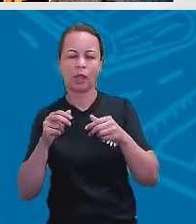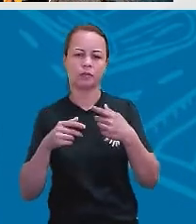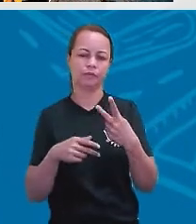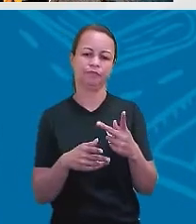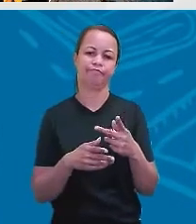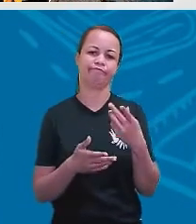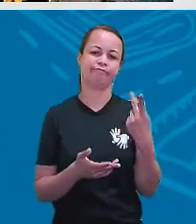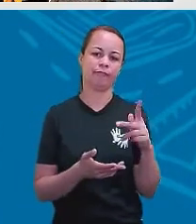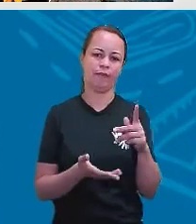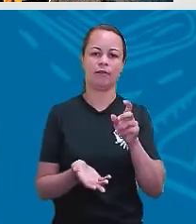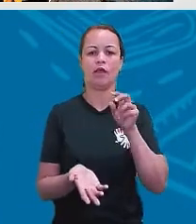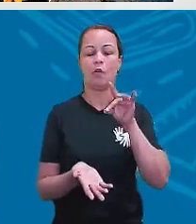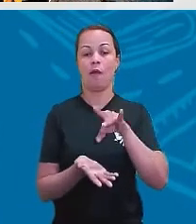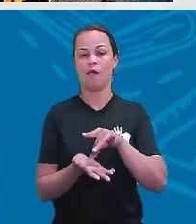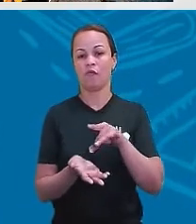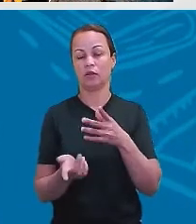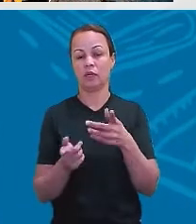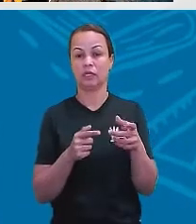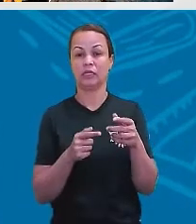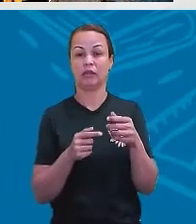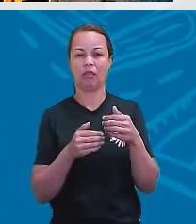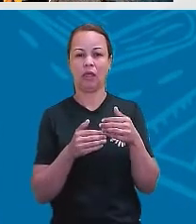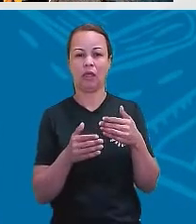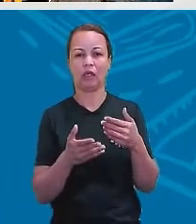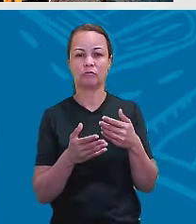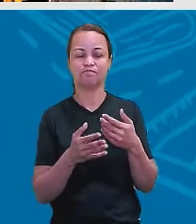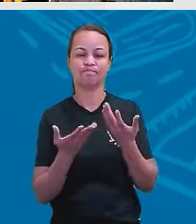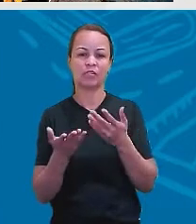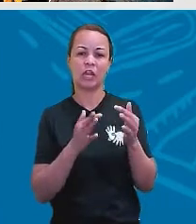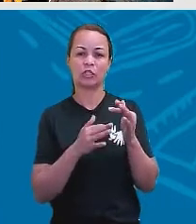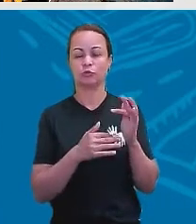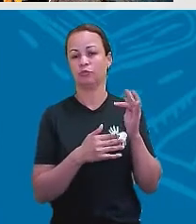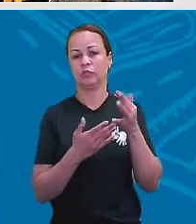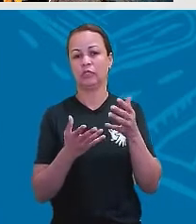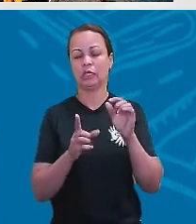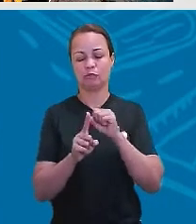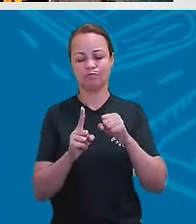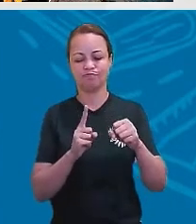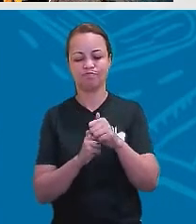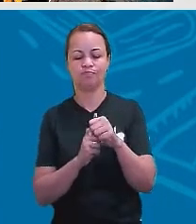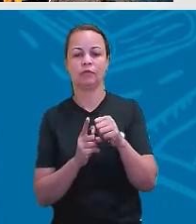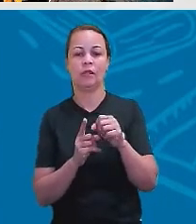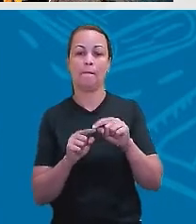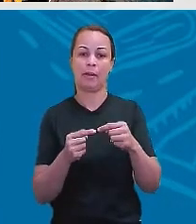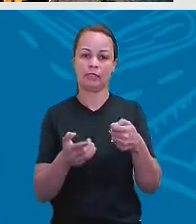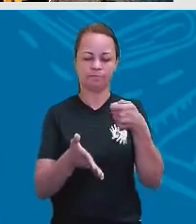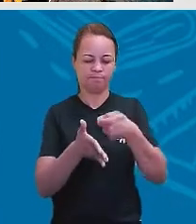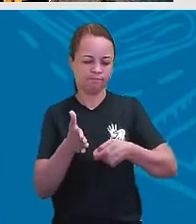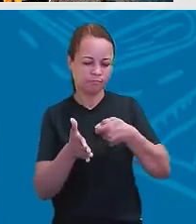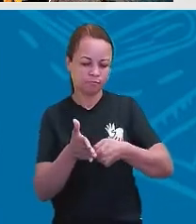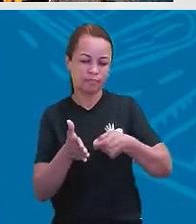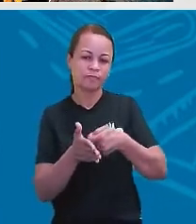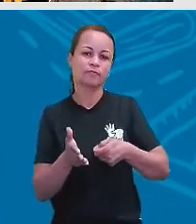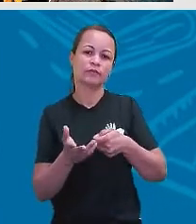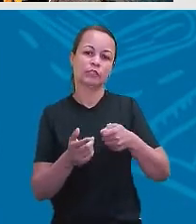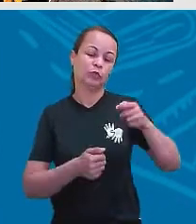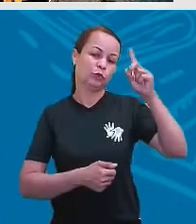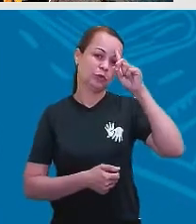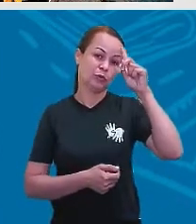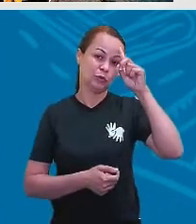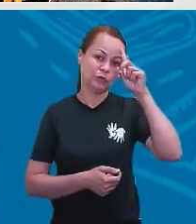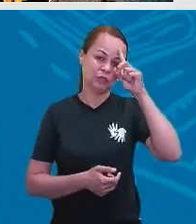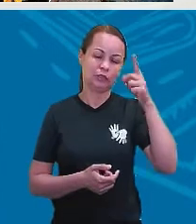uma realidade, né, que ainda está um pouco distante, né, da nossa sociedade, mas que a gente precisa lutar, né, e batalhar diariamente para